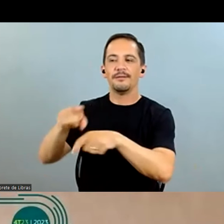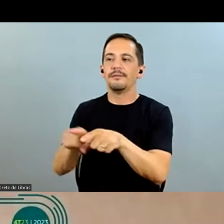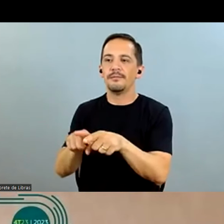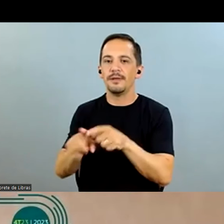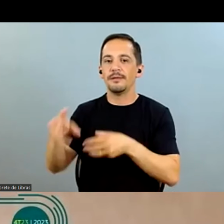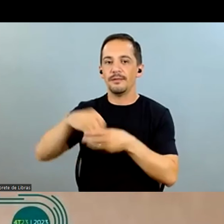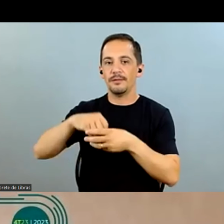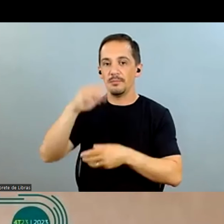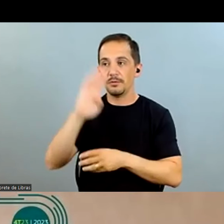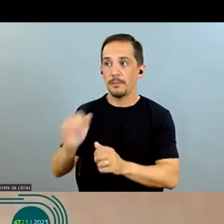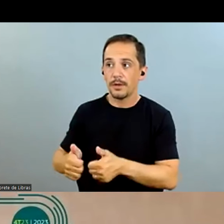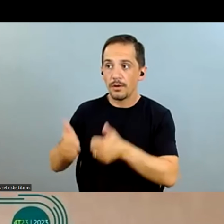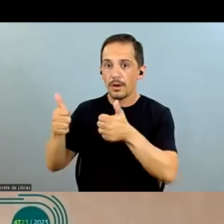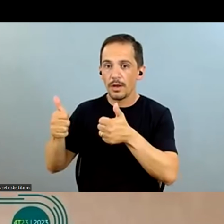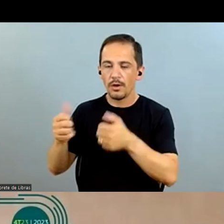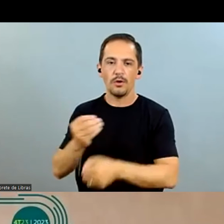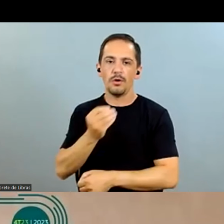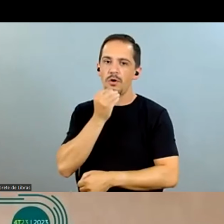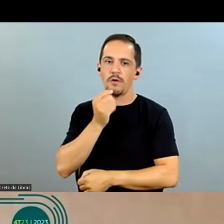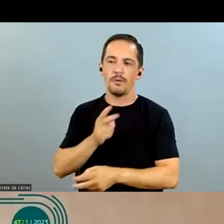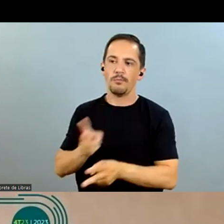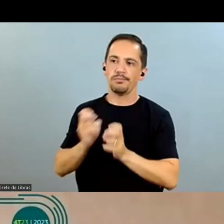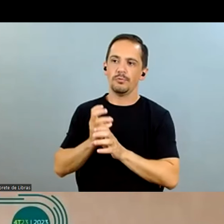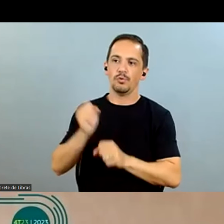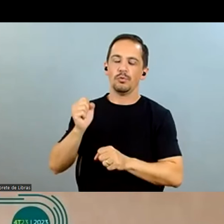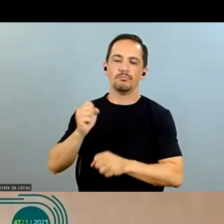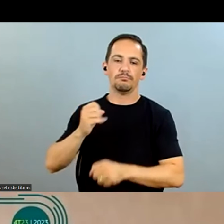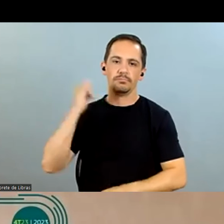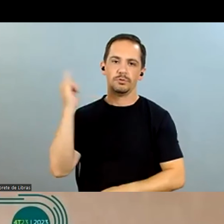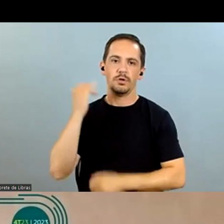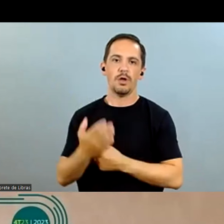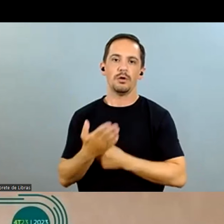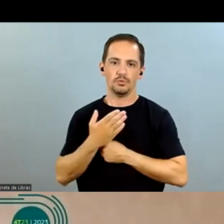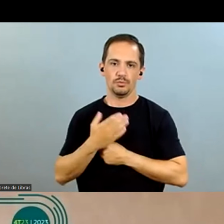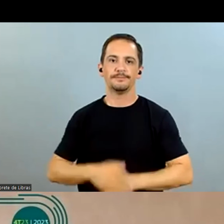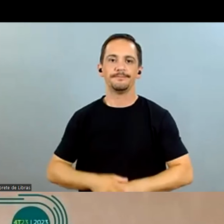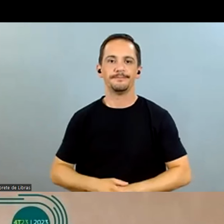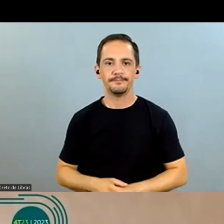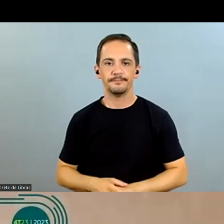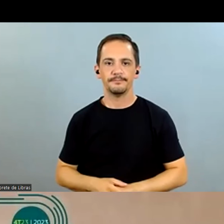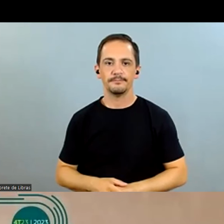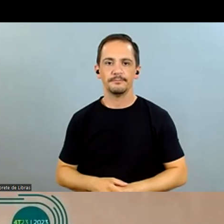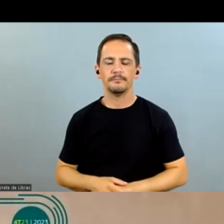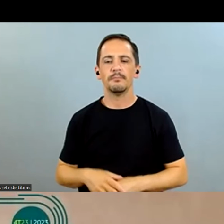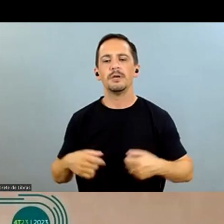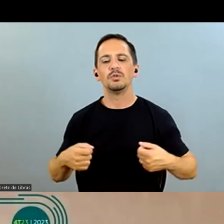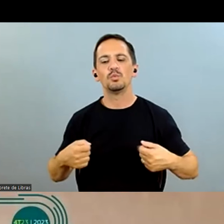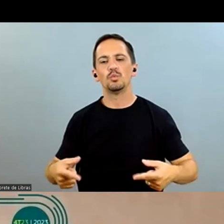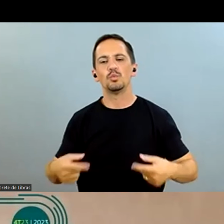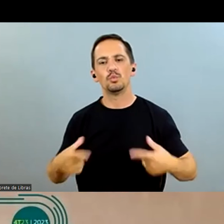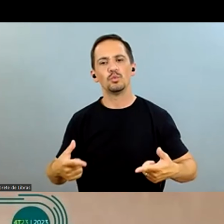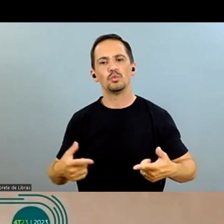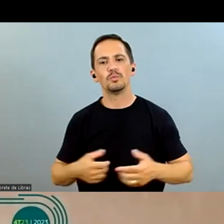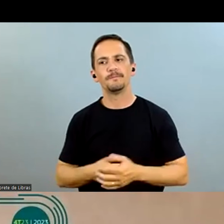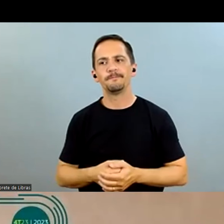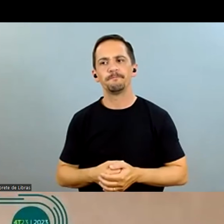E com isso a gente tem uma captura aí de retorno importante na receita né em termos de custos eh eu acho que